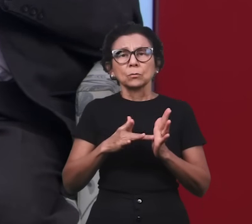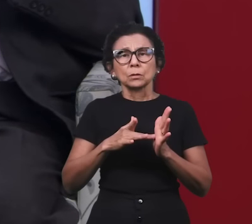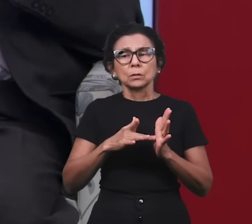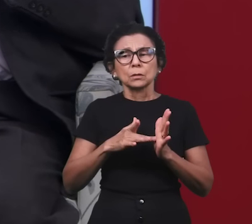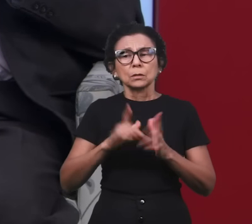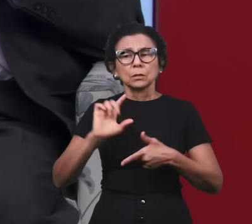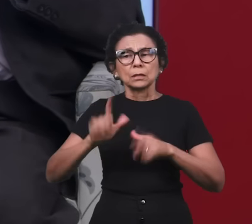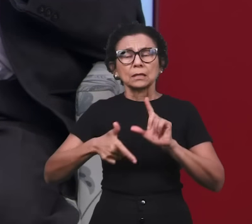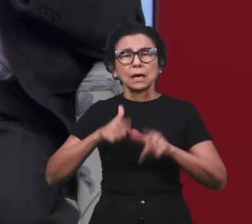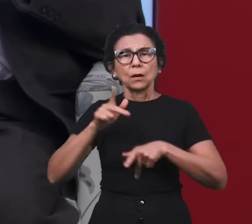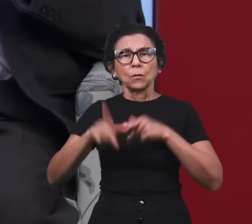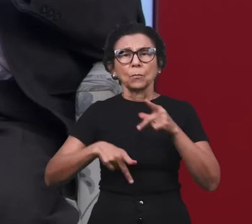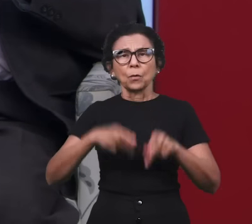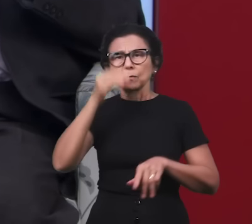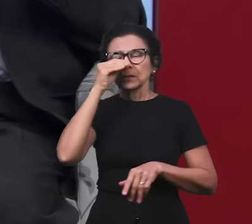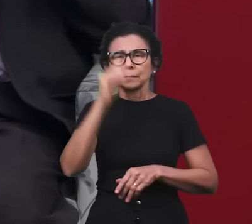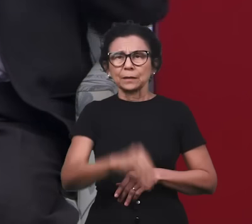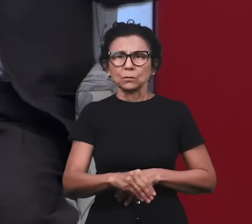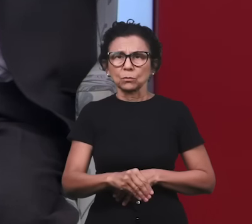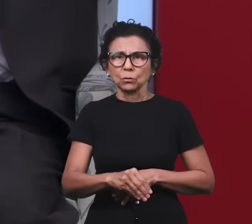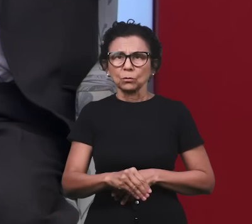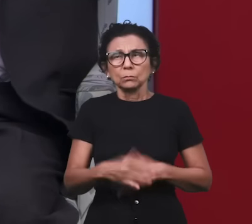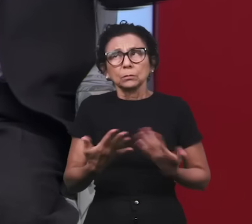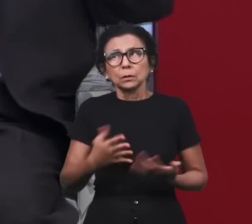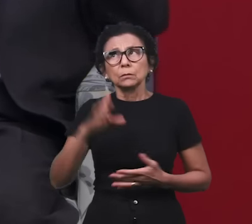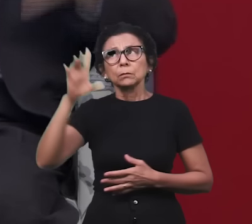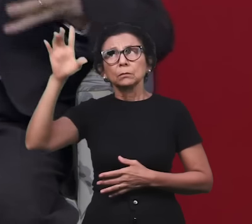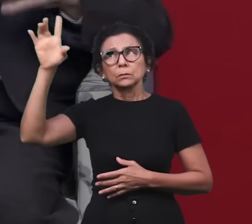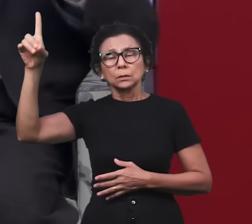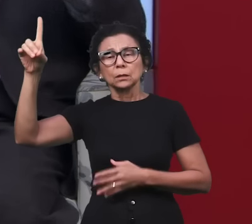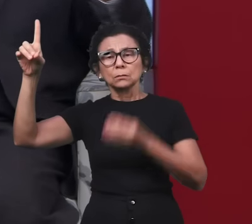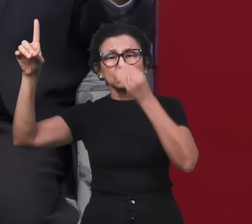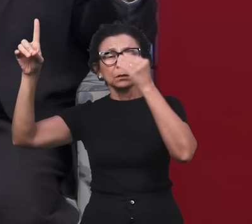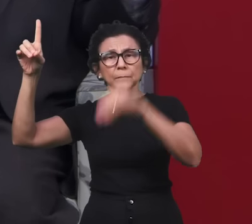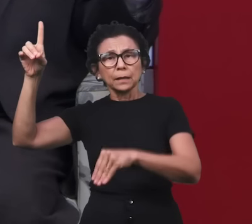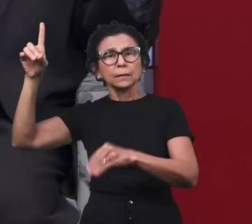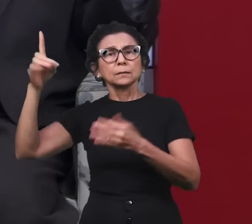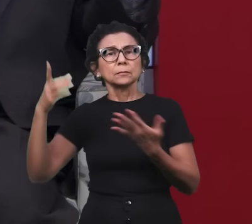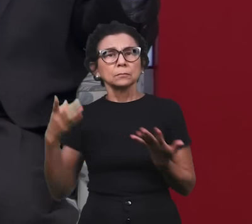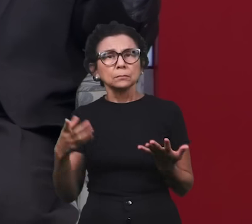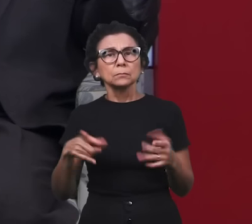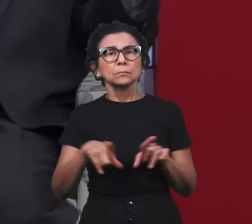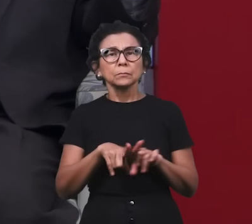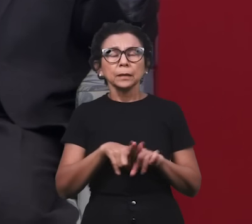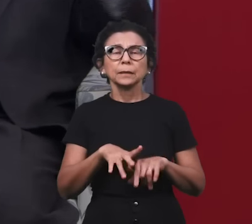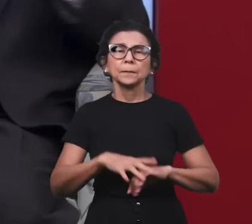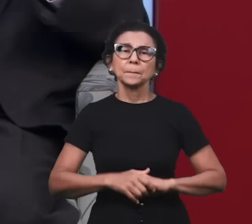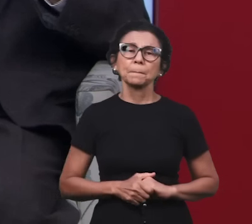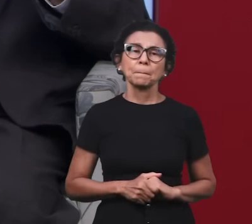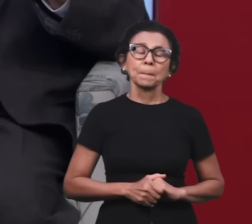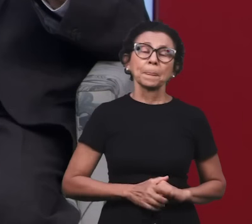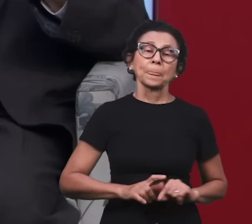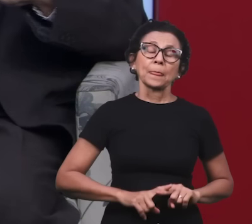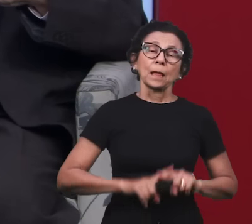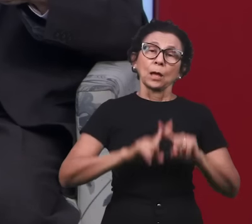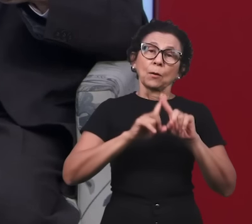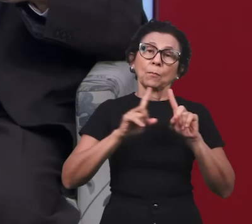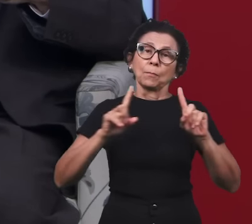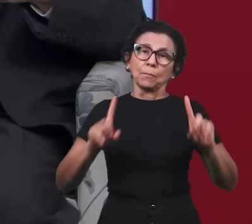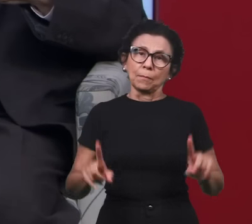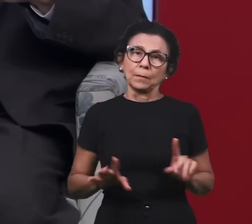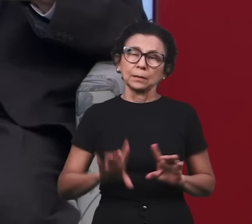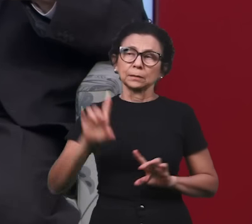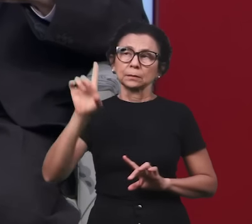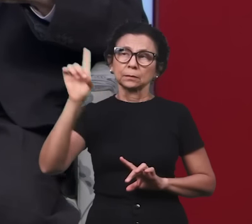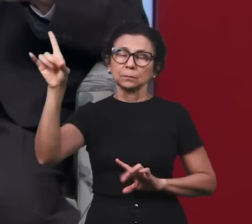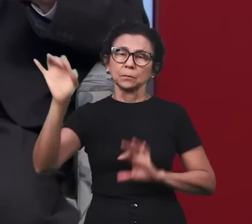de Deus. Só que vamos lembrar que isso tudo estava dentro de um plano para a salvação do mundo inteiro. Então Israel, mesmo que